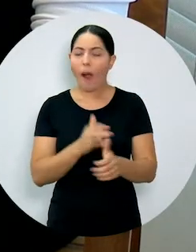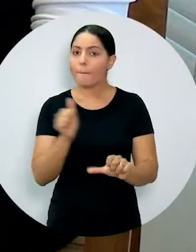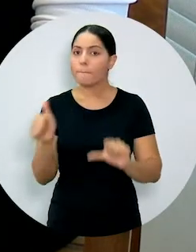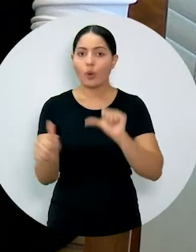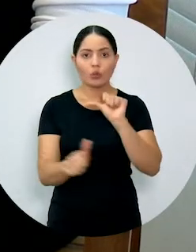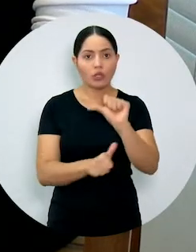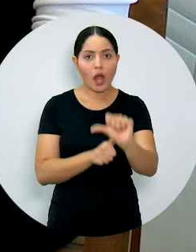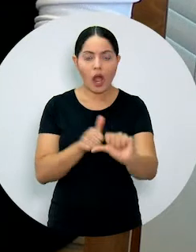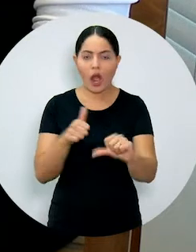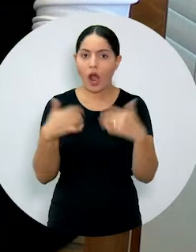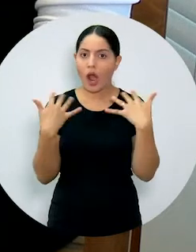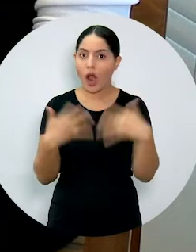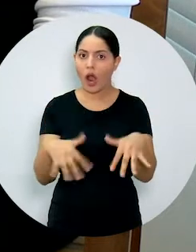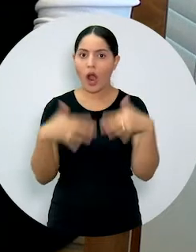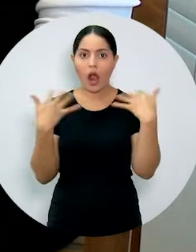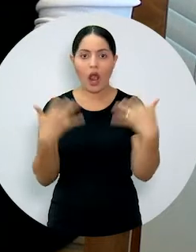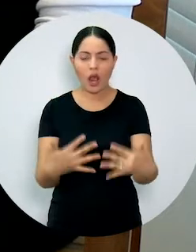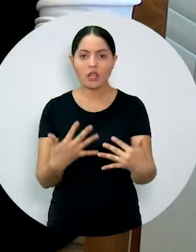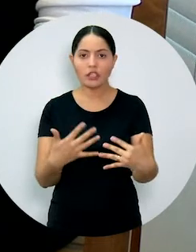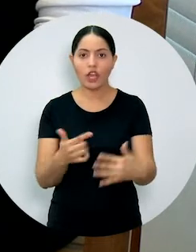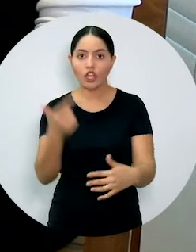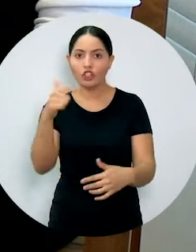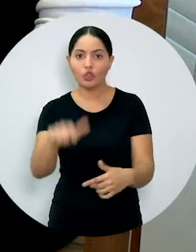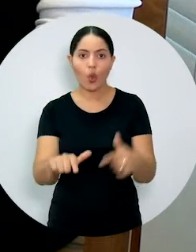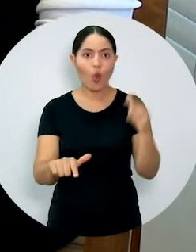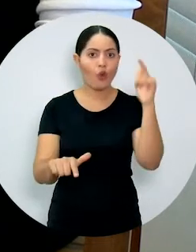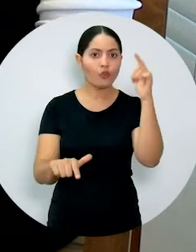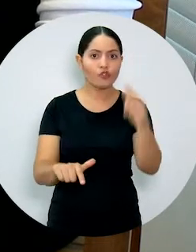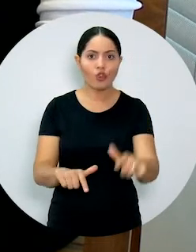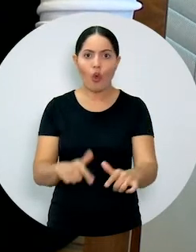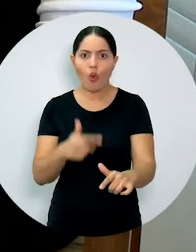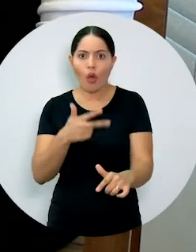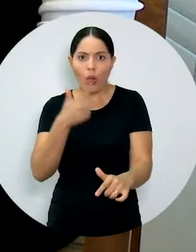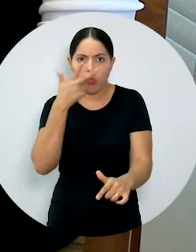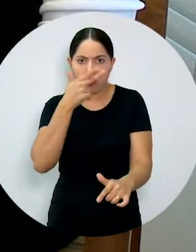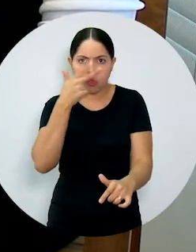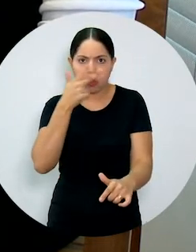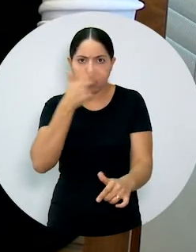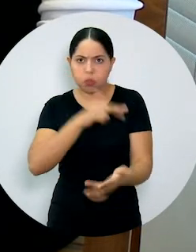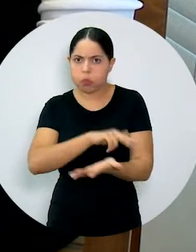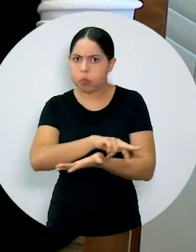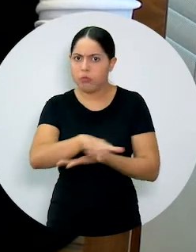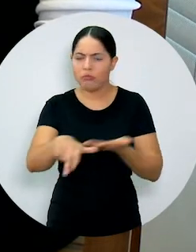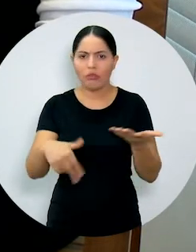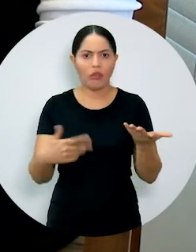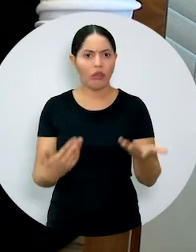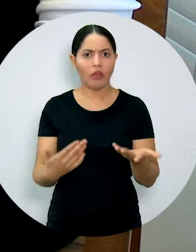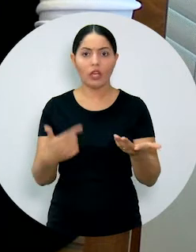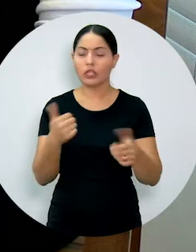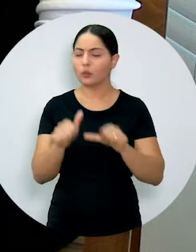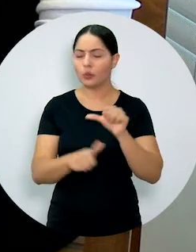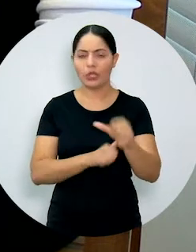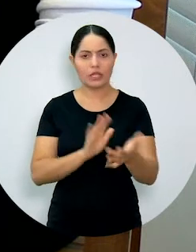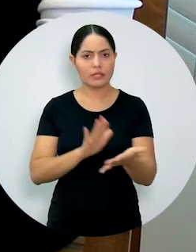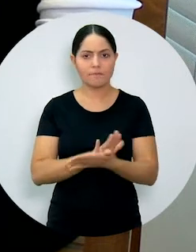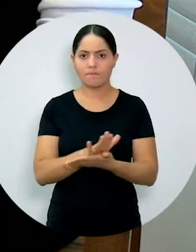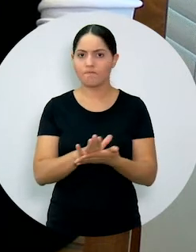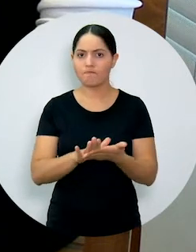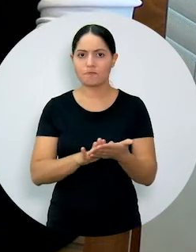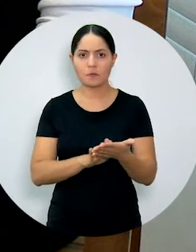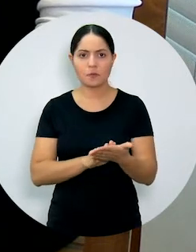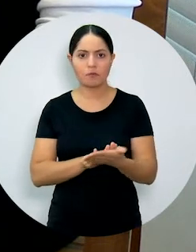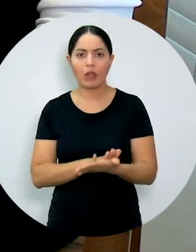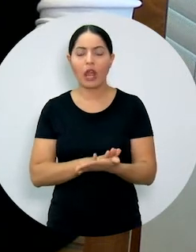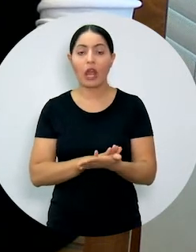com mudanças que vão sendo apresentadas a cada passo sobre as mesmas